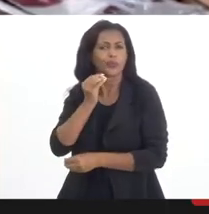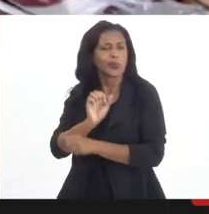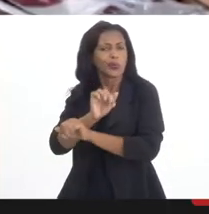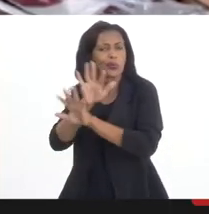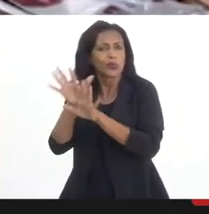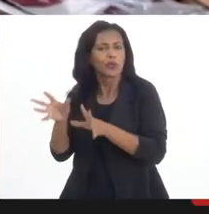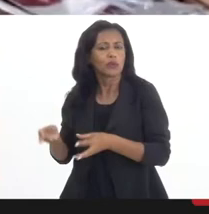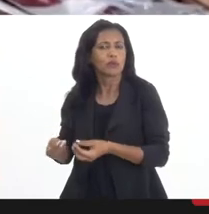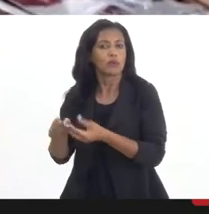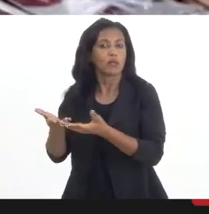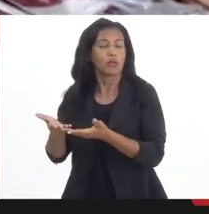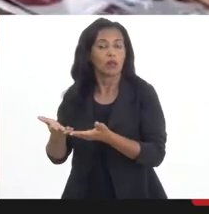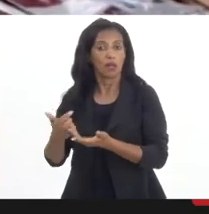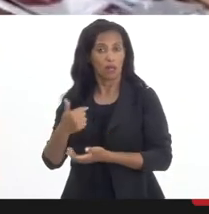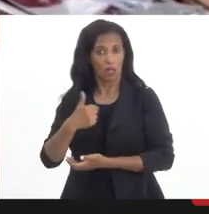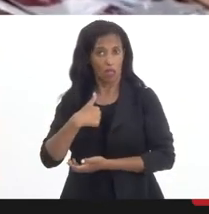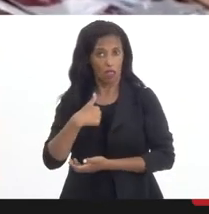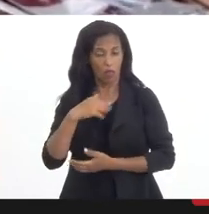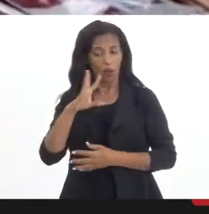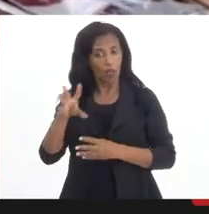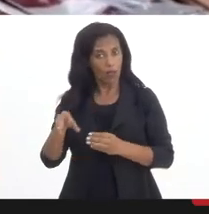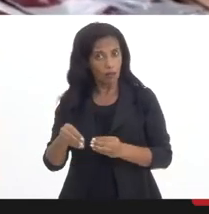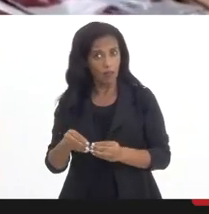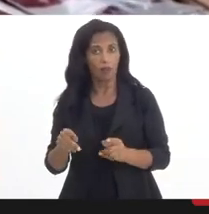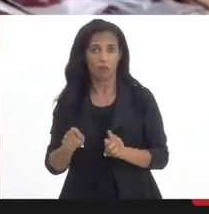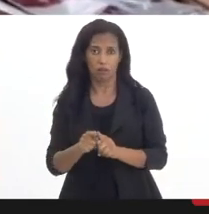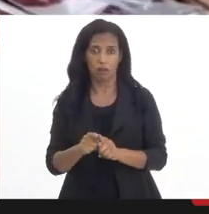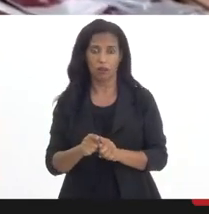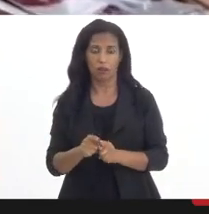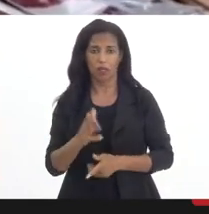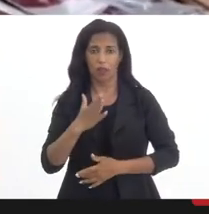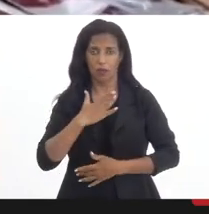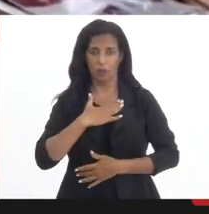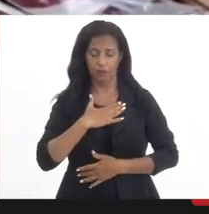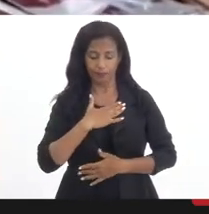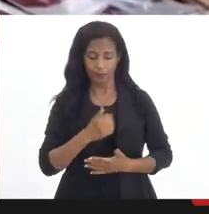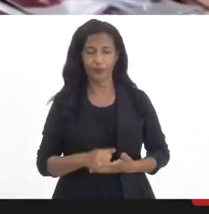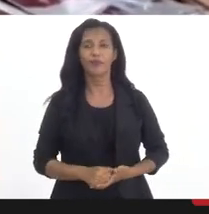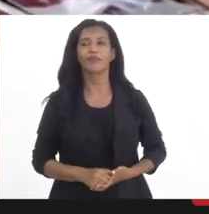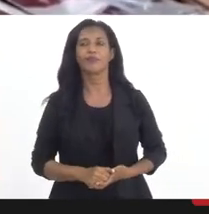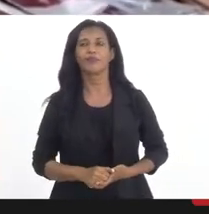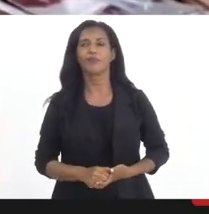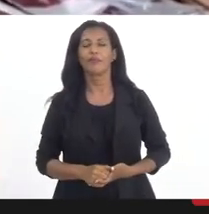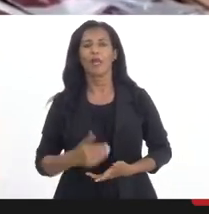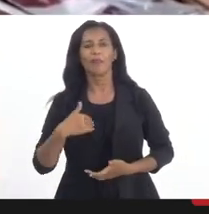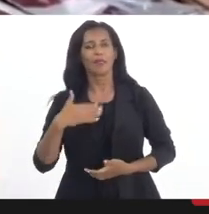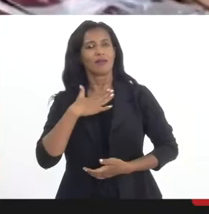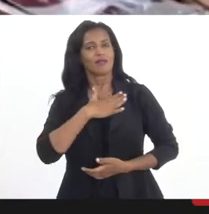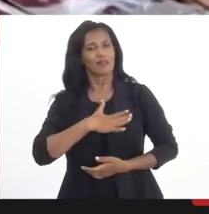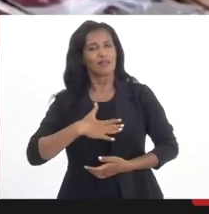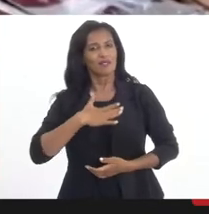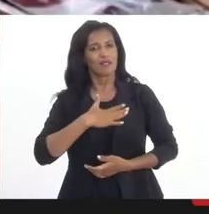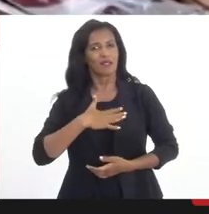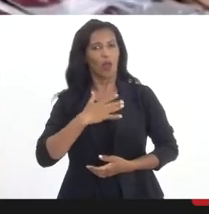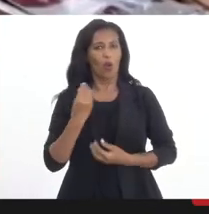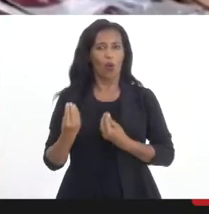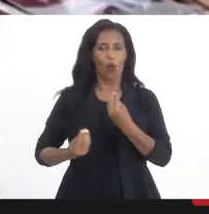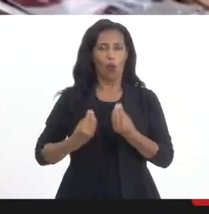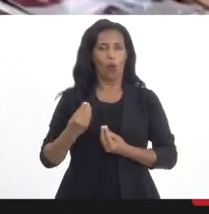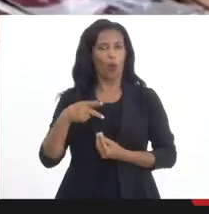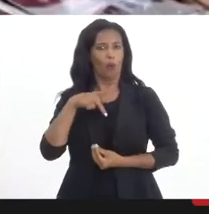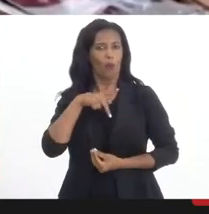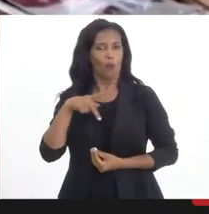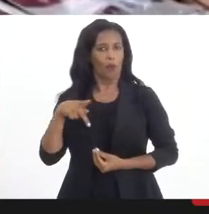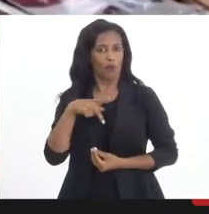tudo isso. E eu reitero aqui o meu minha satisfação pessoal como professor